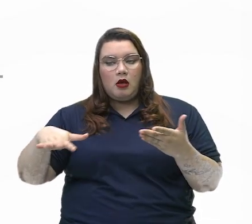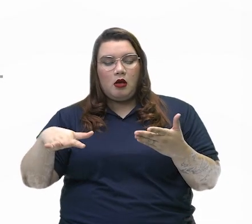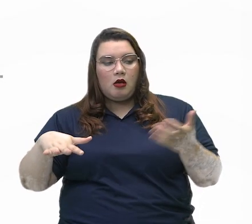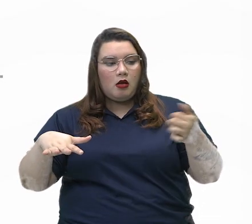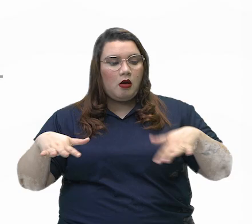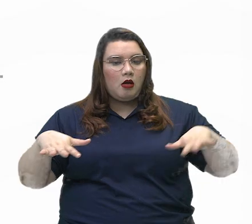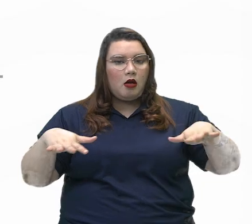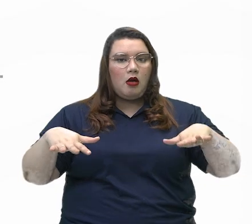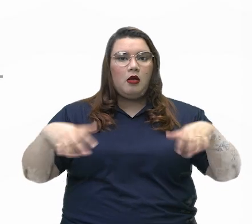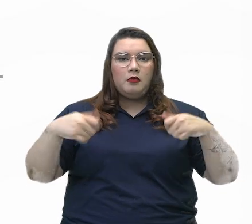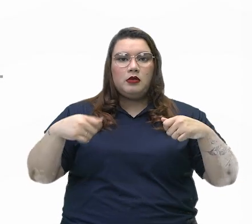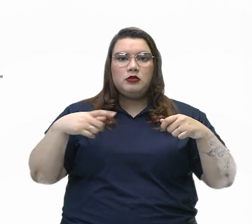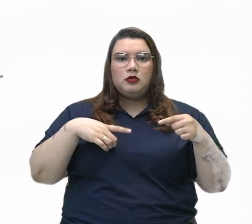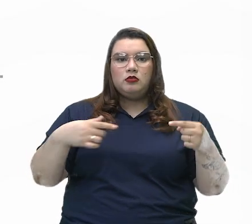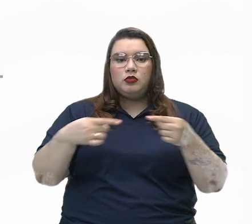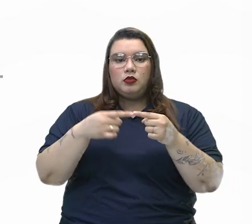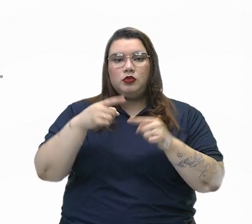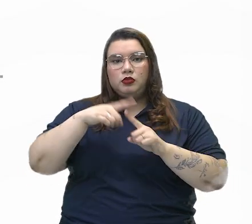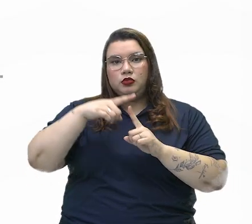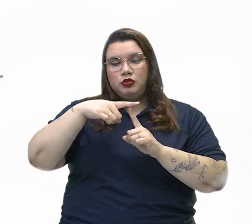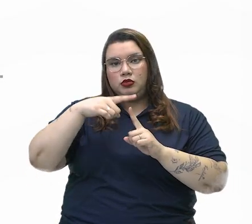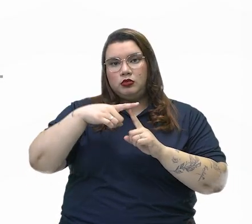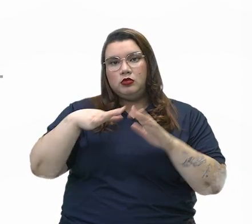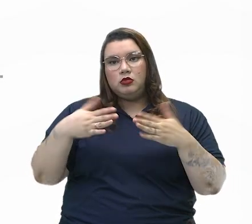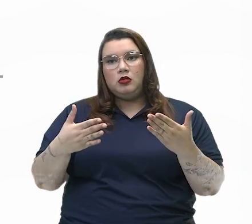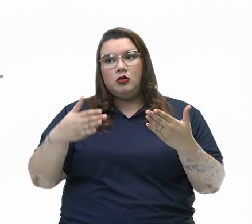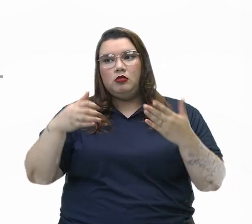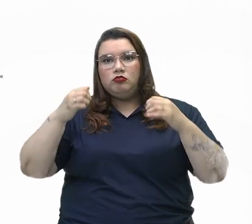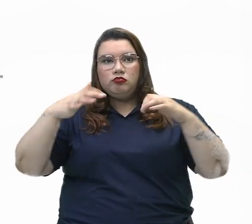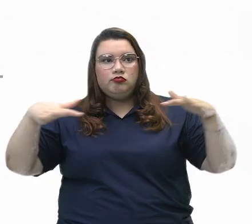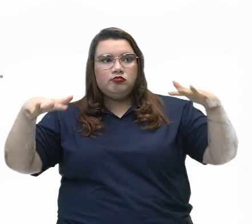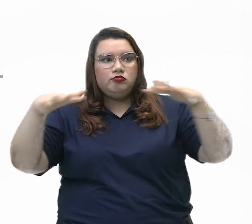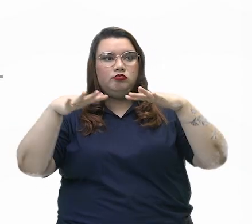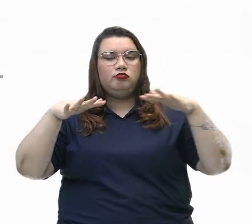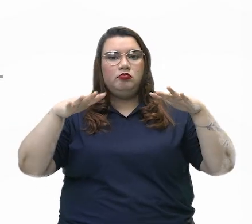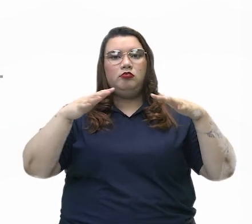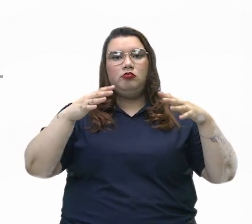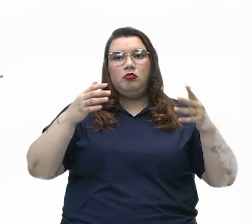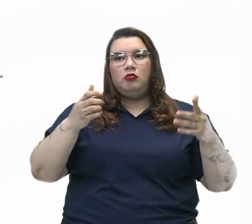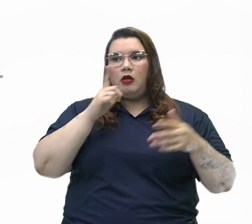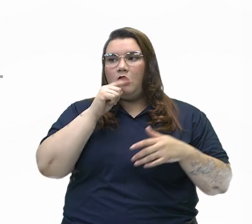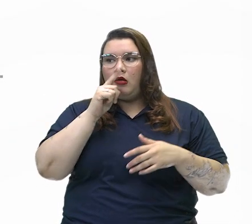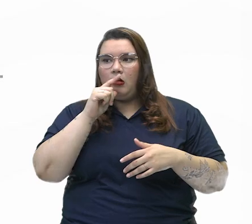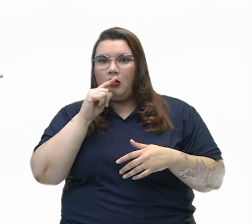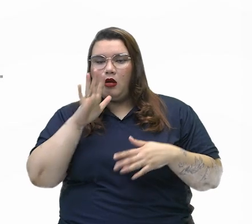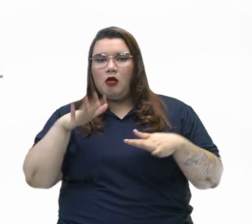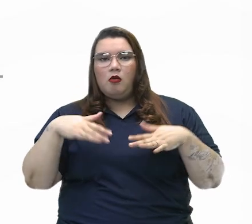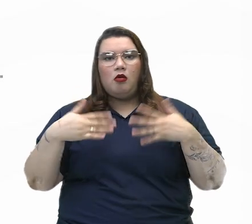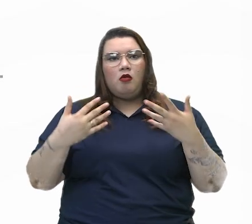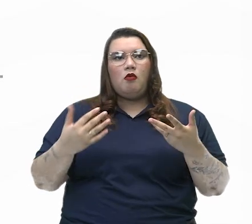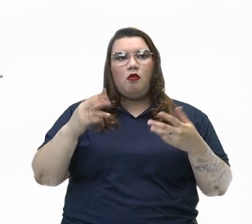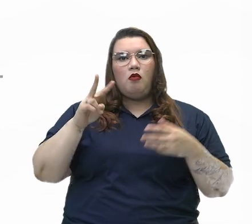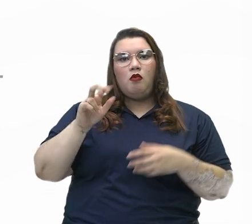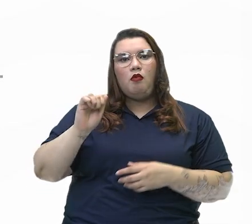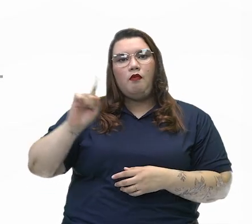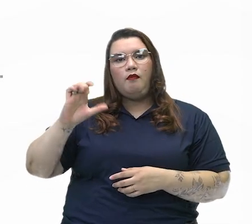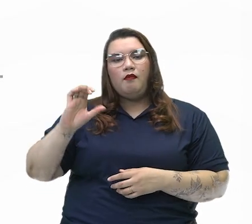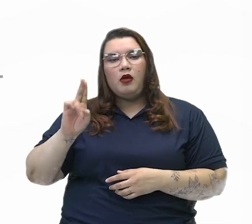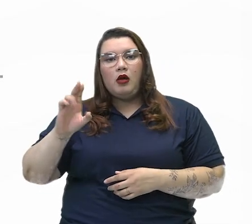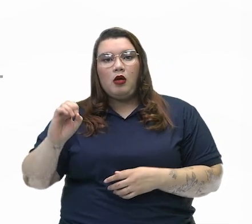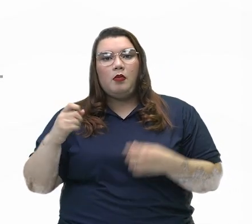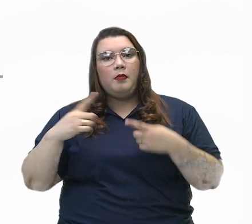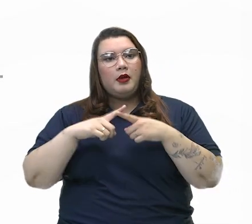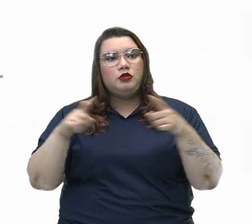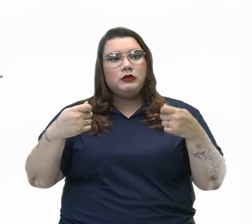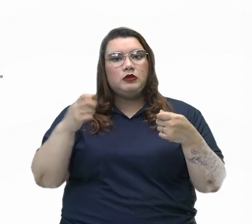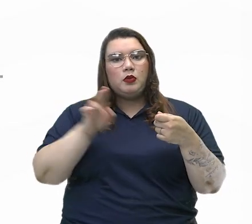Cada meio, a lente, ela tem que estar em algum meio material, ou o ar, ou a água, ou o vácuo, mas